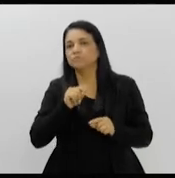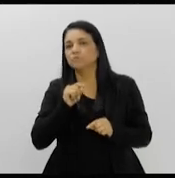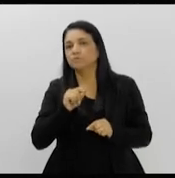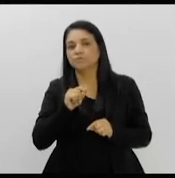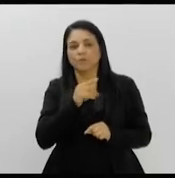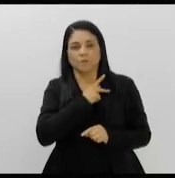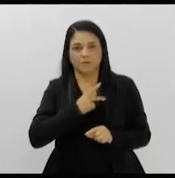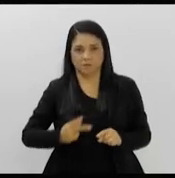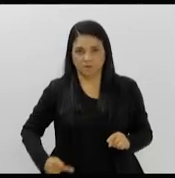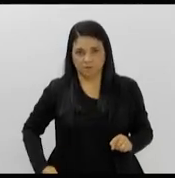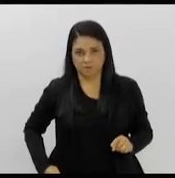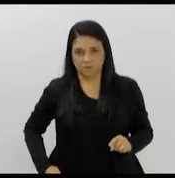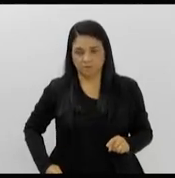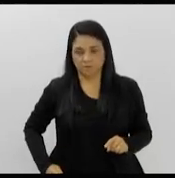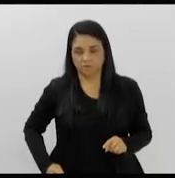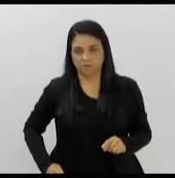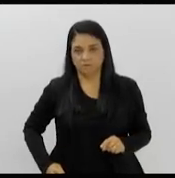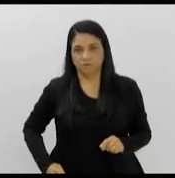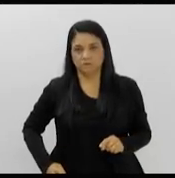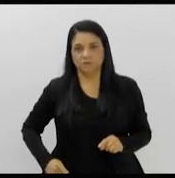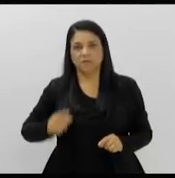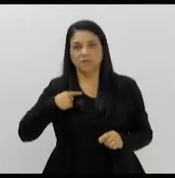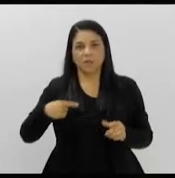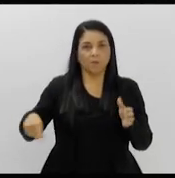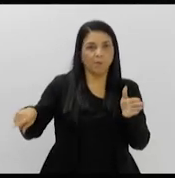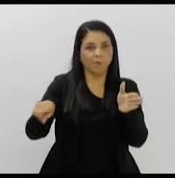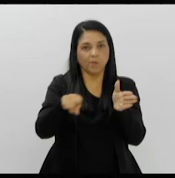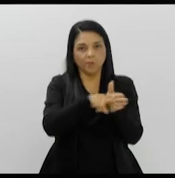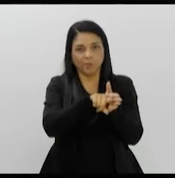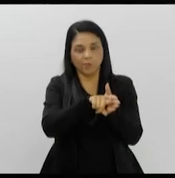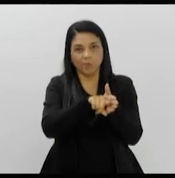ele tem um déficit